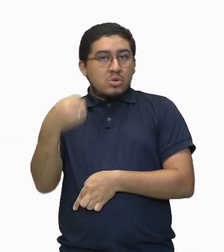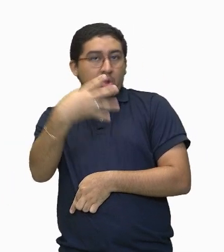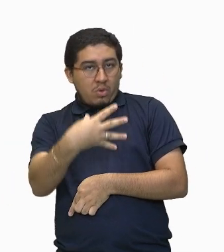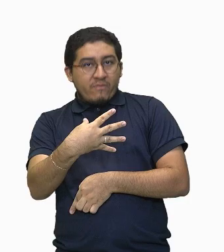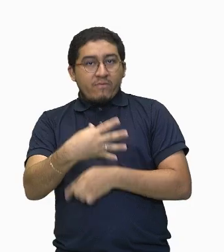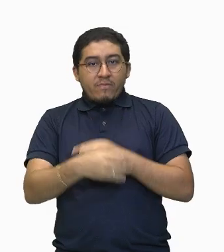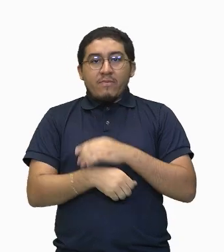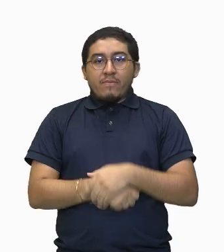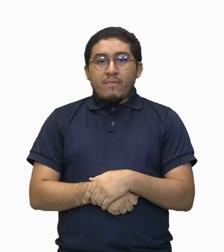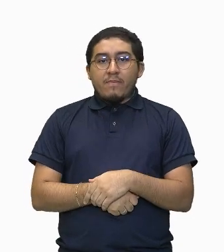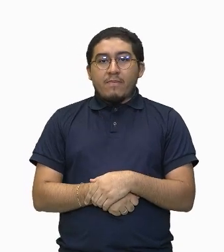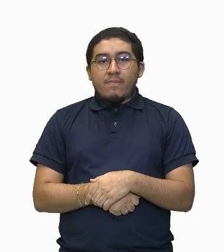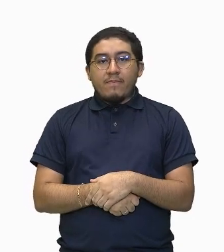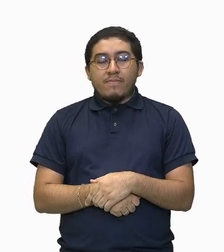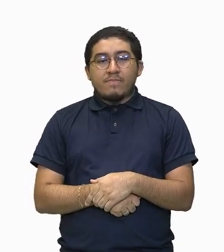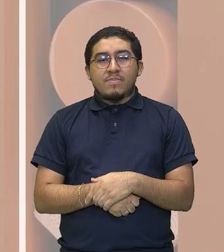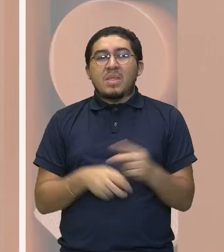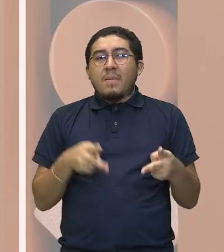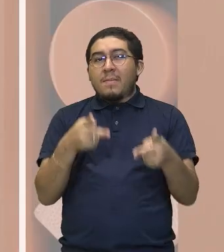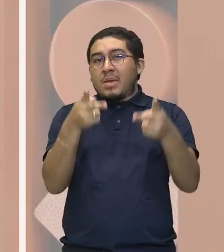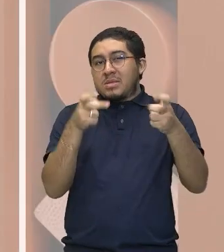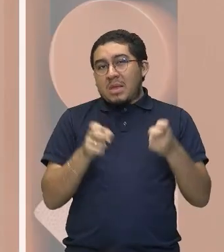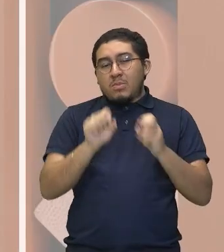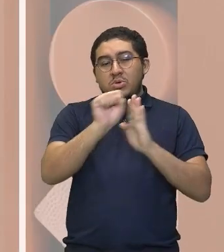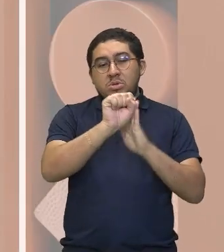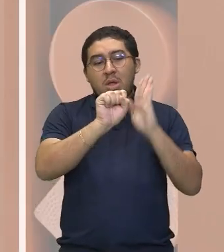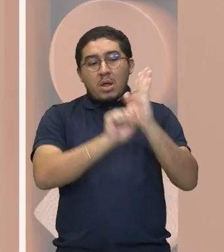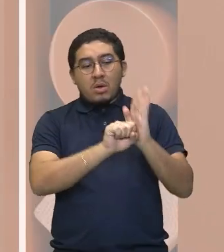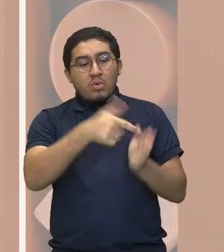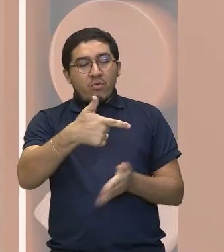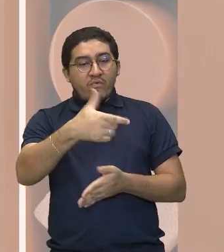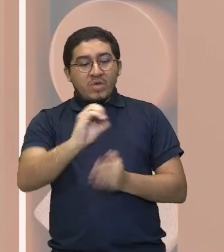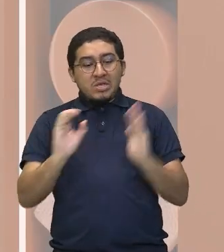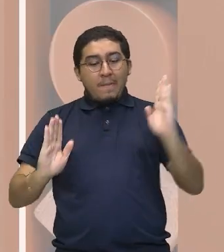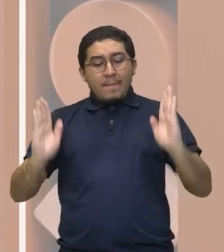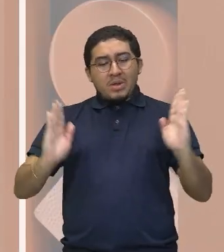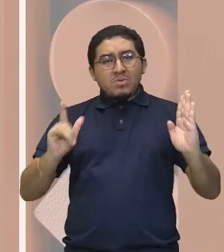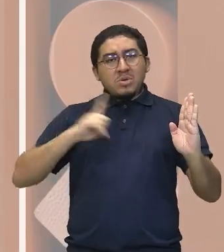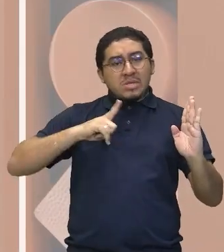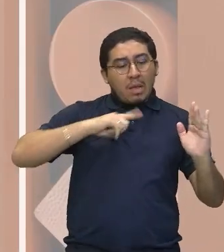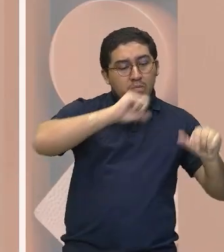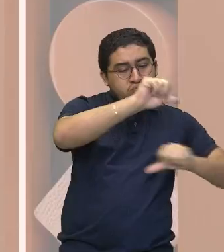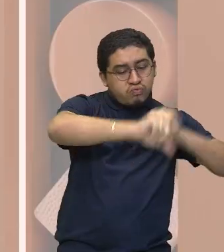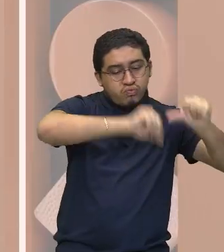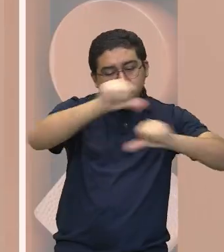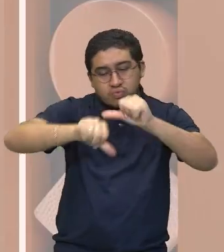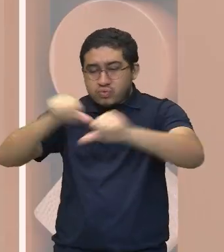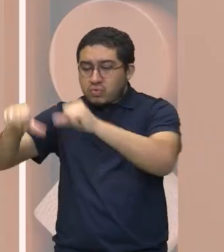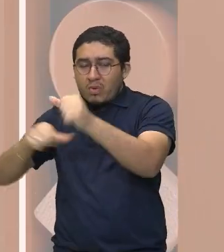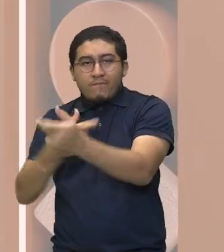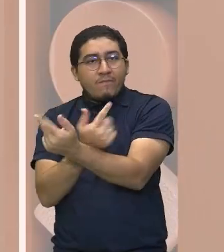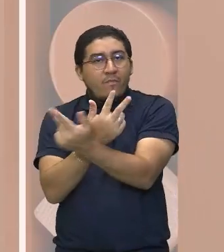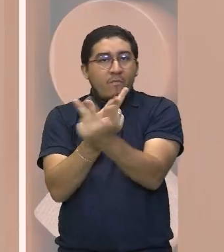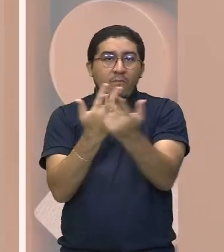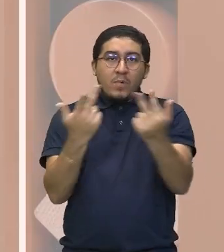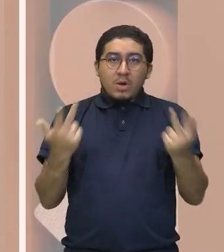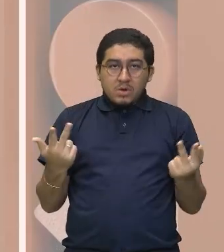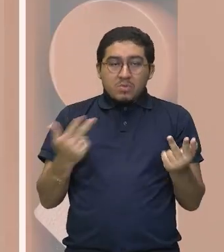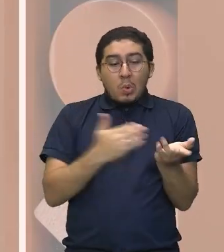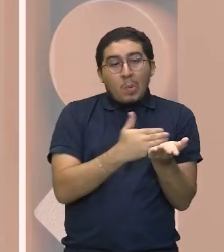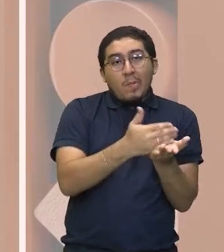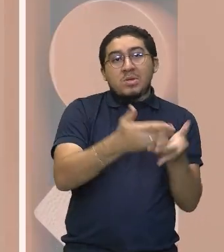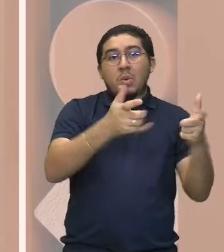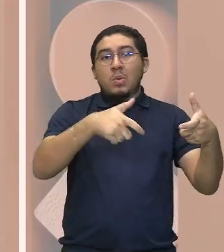gente percebe que o século XX ele foi um século de intensas transformações, né? A gente inicia ali lá na Primeira